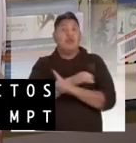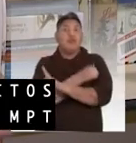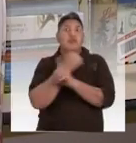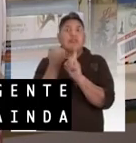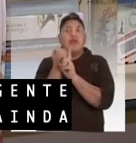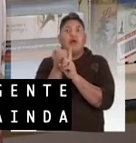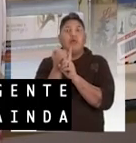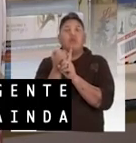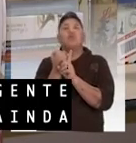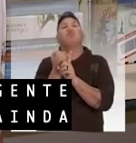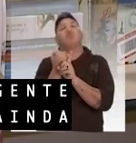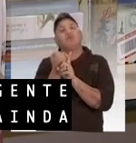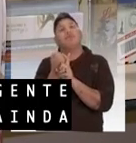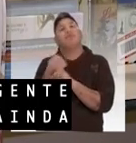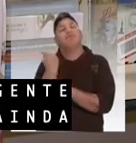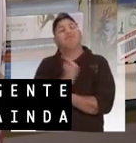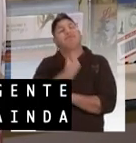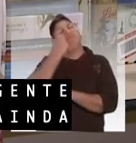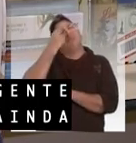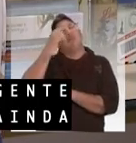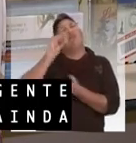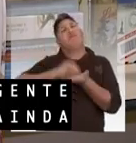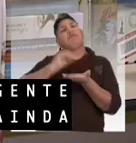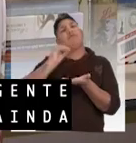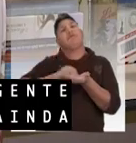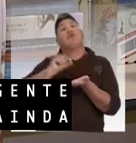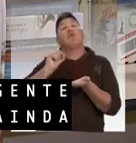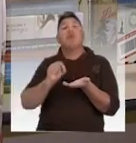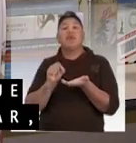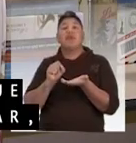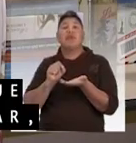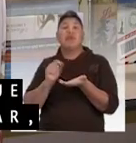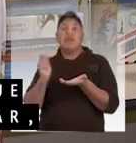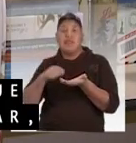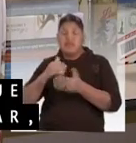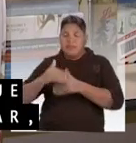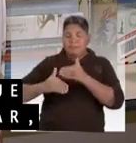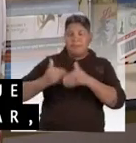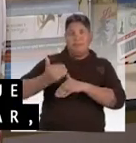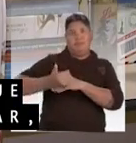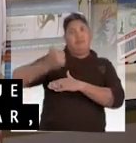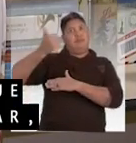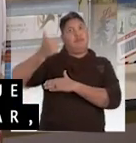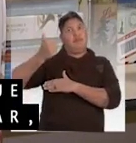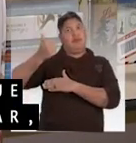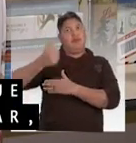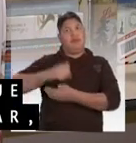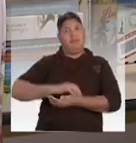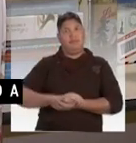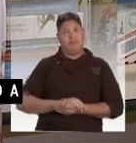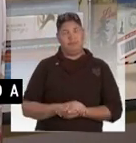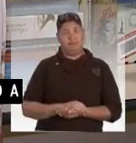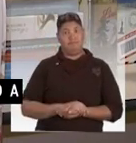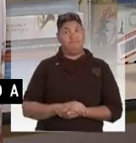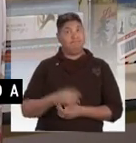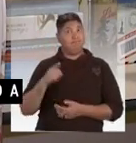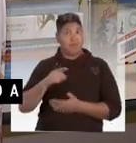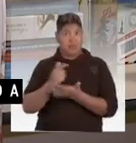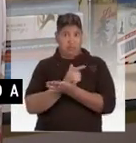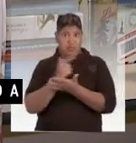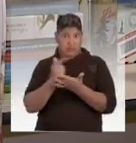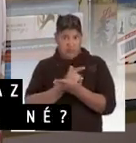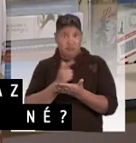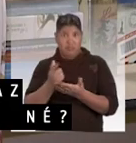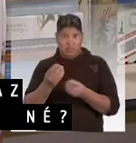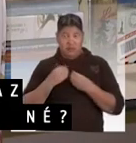MP social, a gente sempre pensa no que ainda falta fazer, no que precisamos pavimentar, no que a gente ainda precisa evoluir. E essa